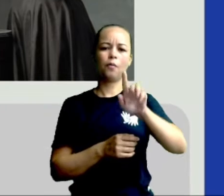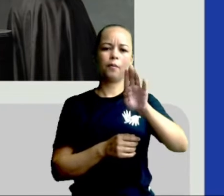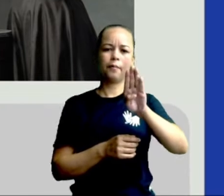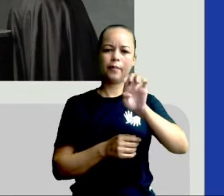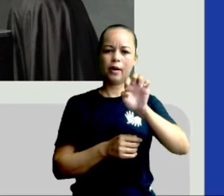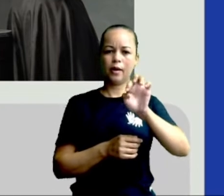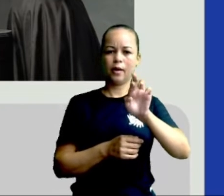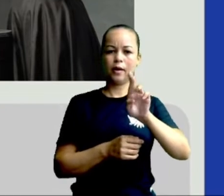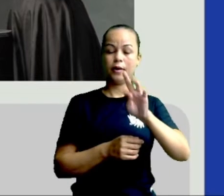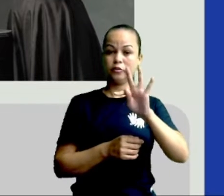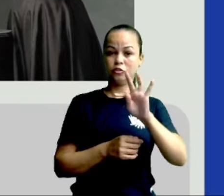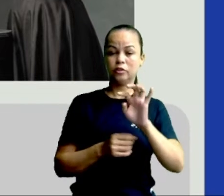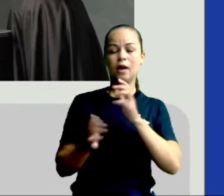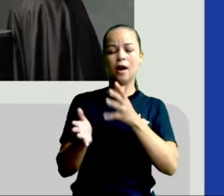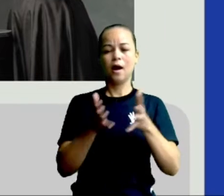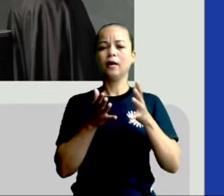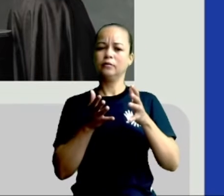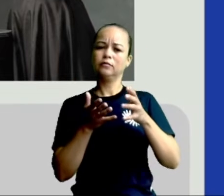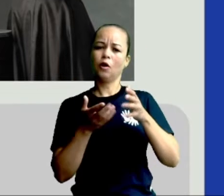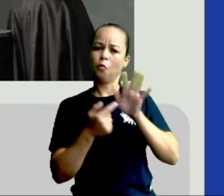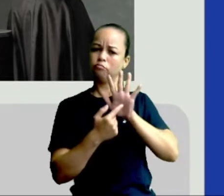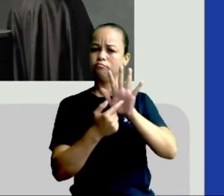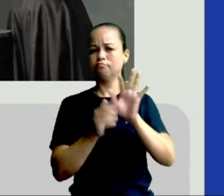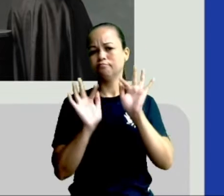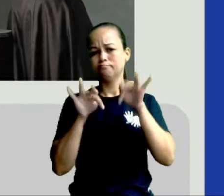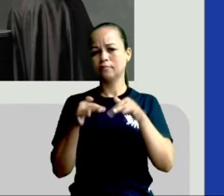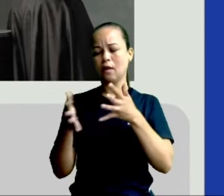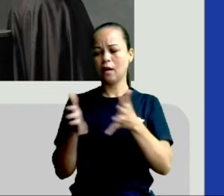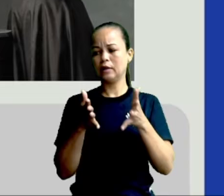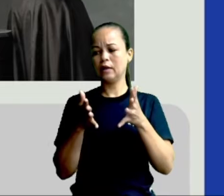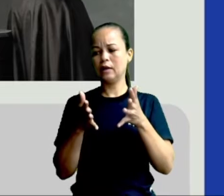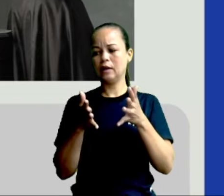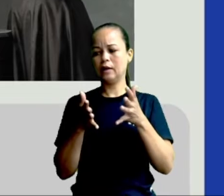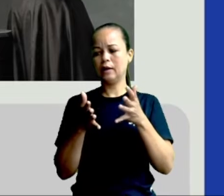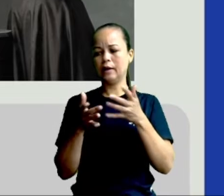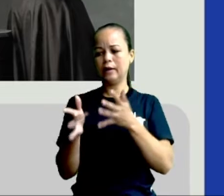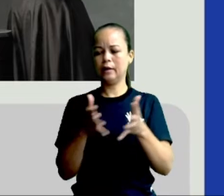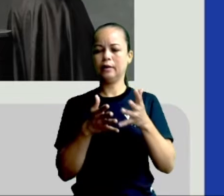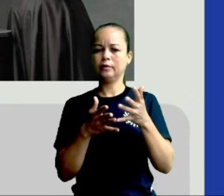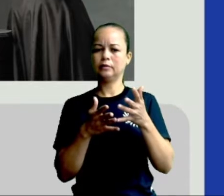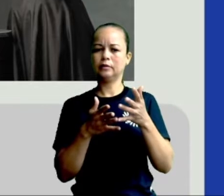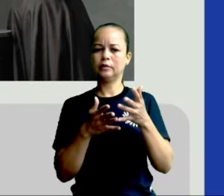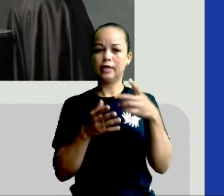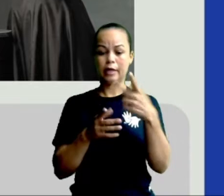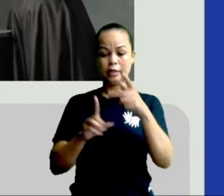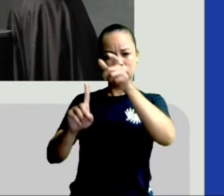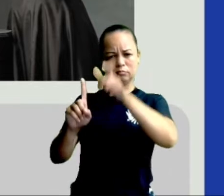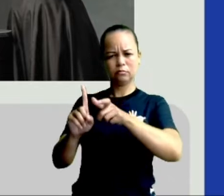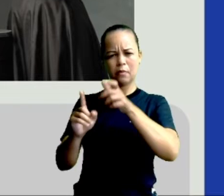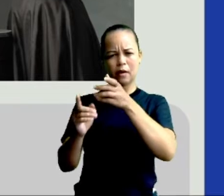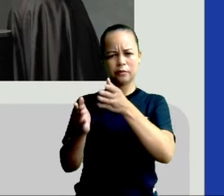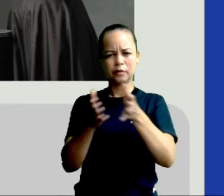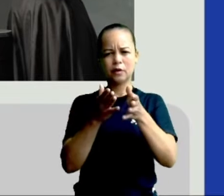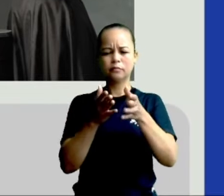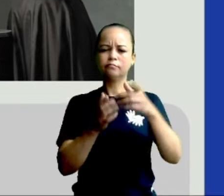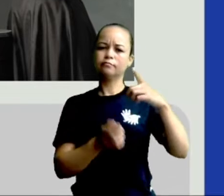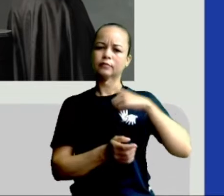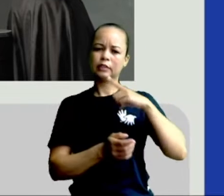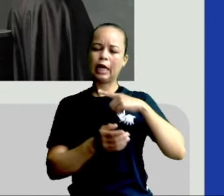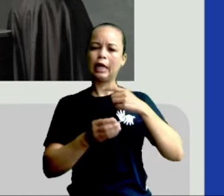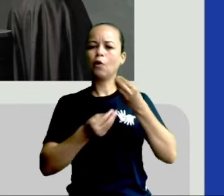enfim, para mostrar que esses personagens, eles possuem